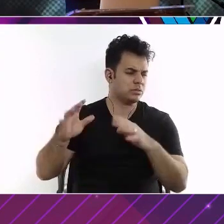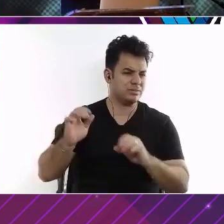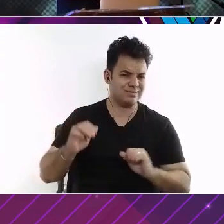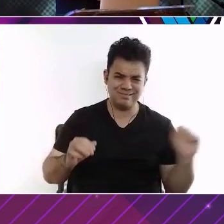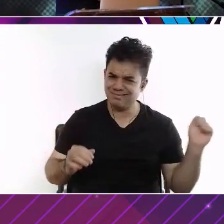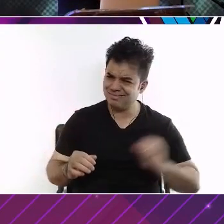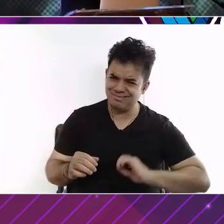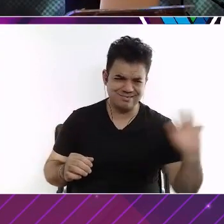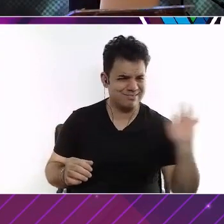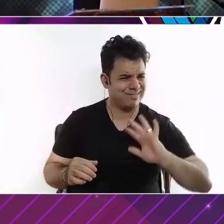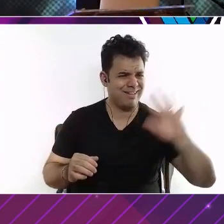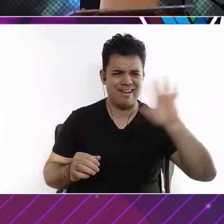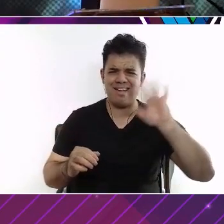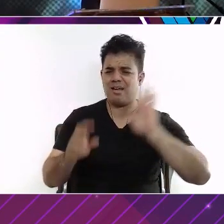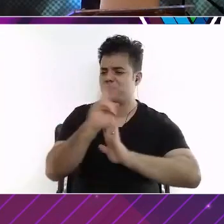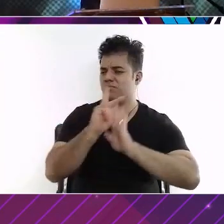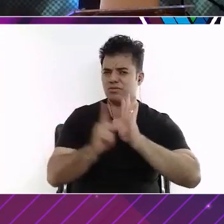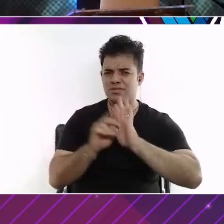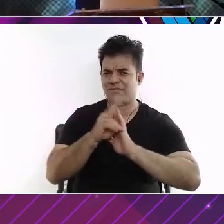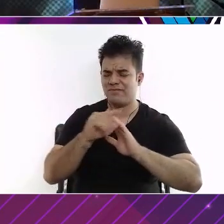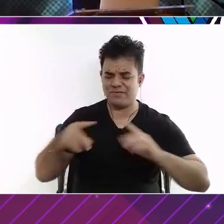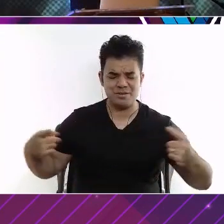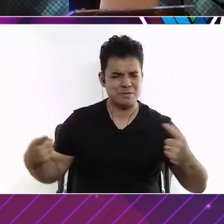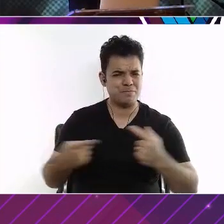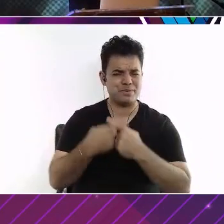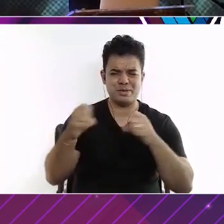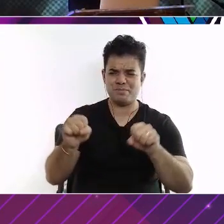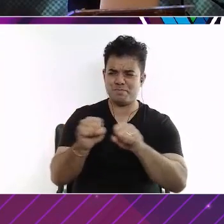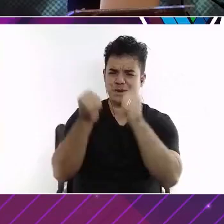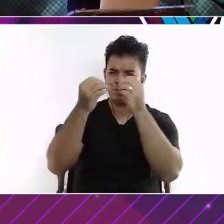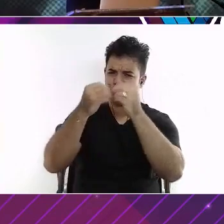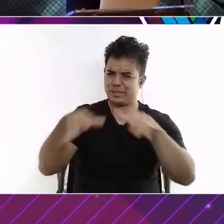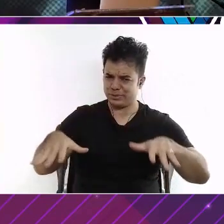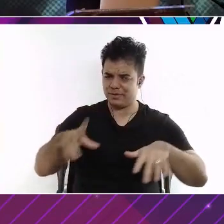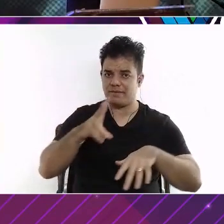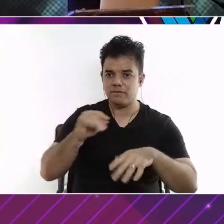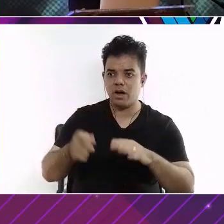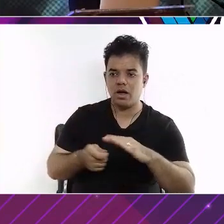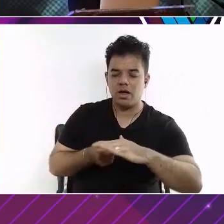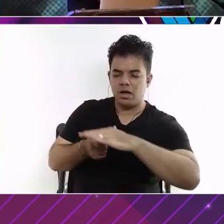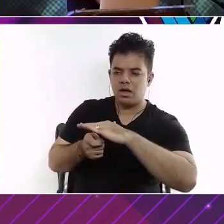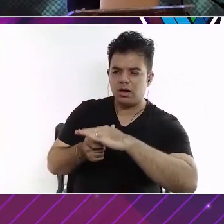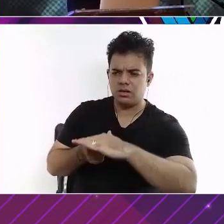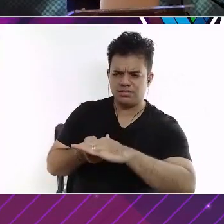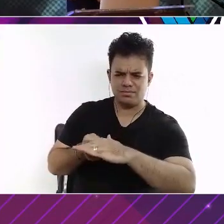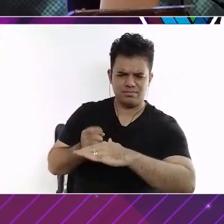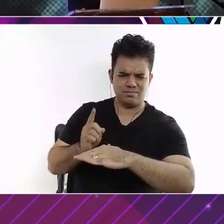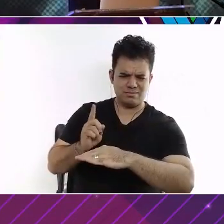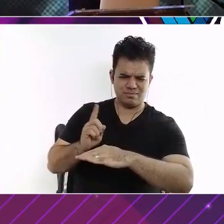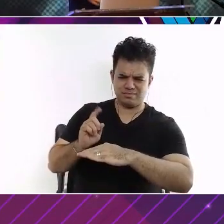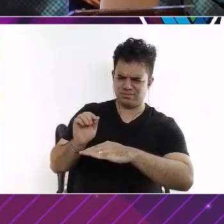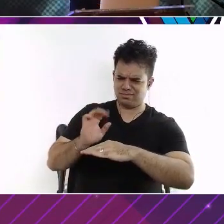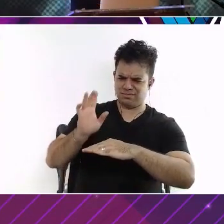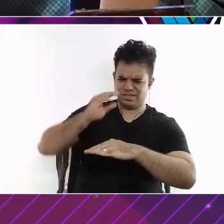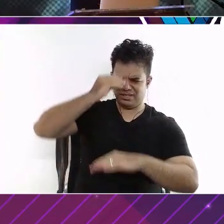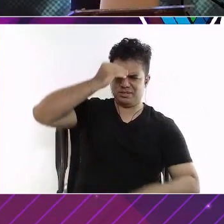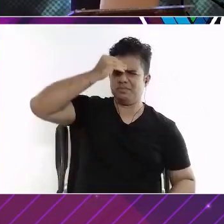levar projeto ao colapso, porque quem toma a decisão de investir desiste dele. Mesmo